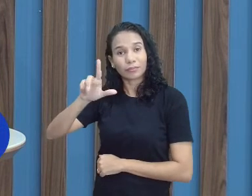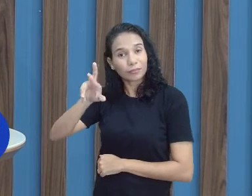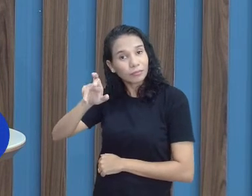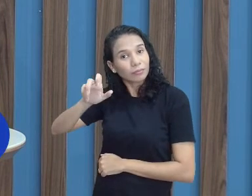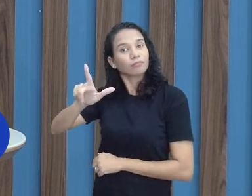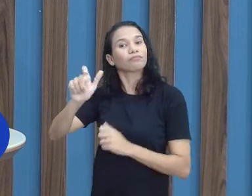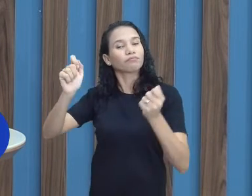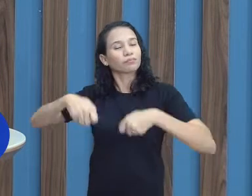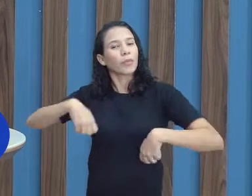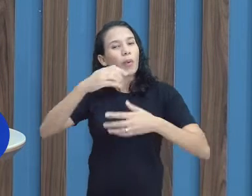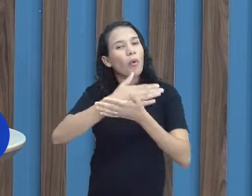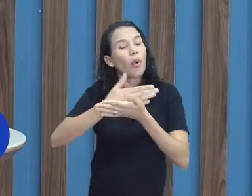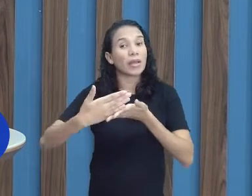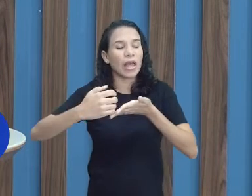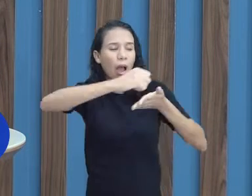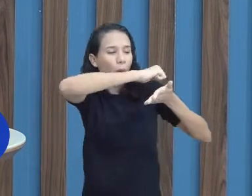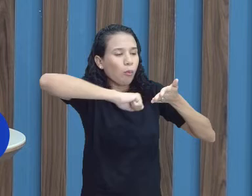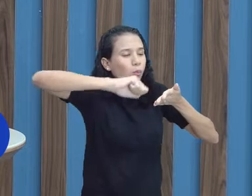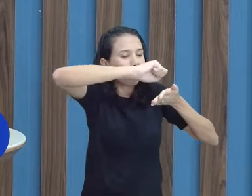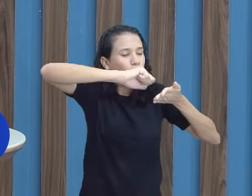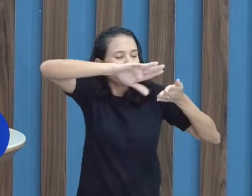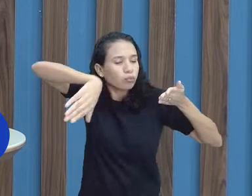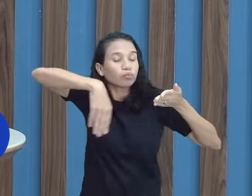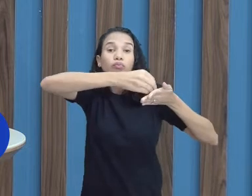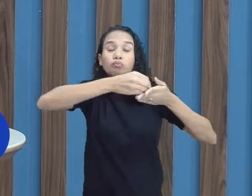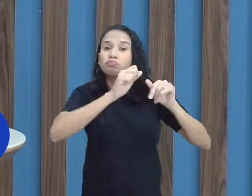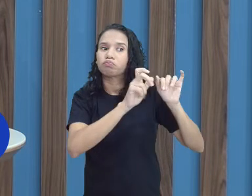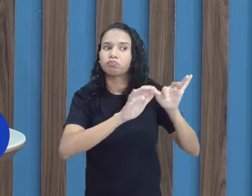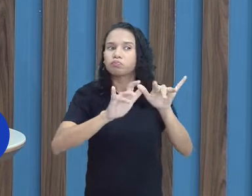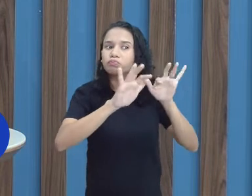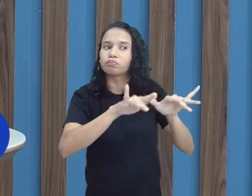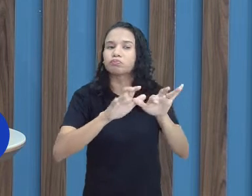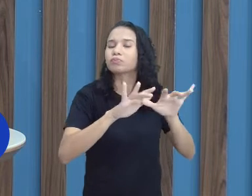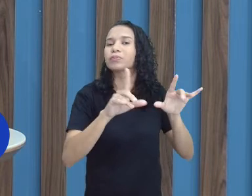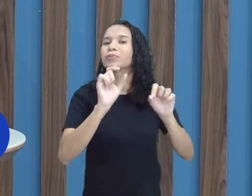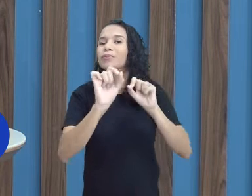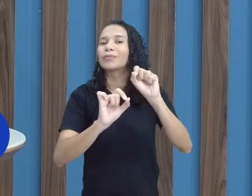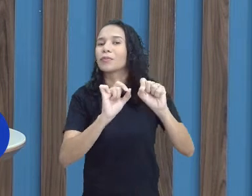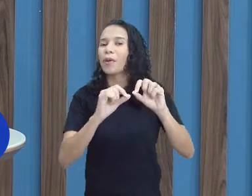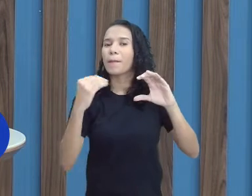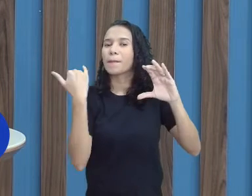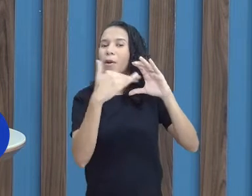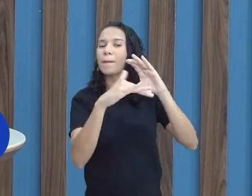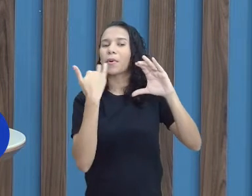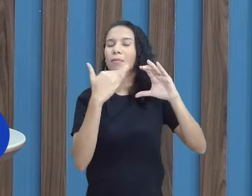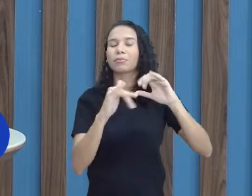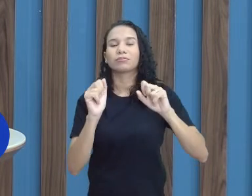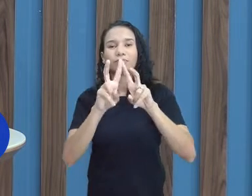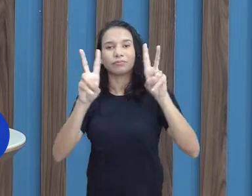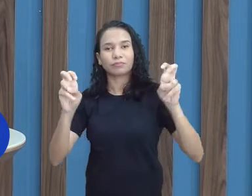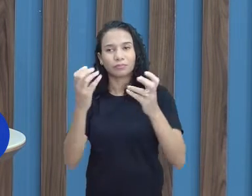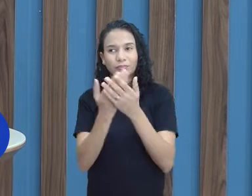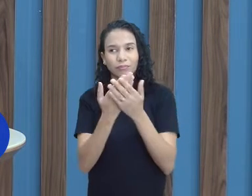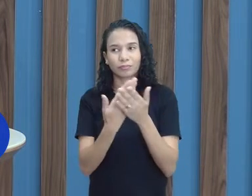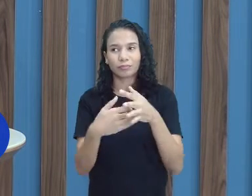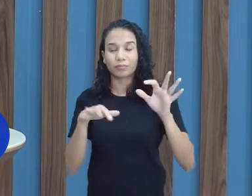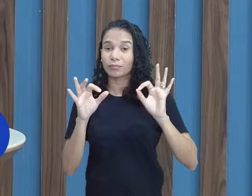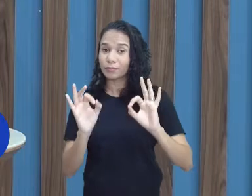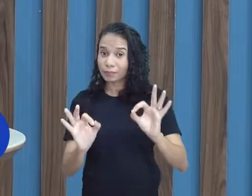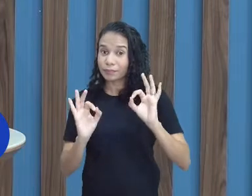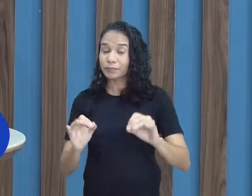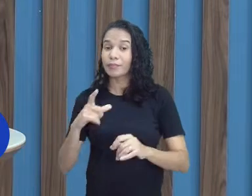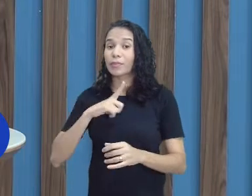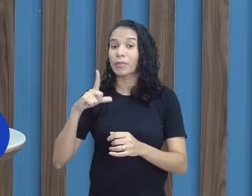a escrever, colocar o que vocês estão achando em relação aí à nossa aula, né? E